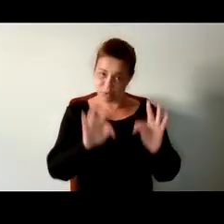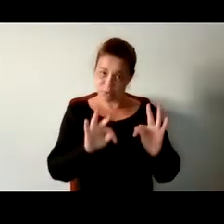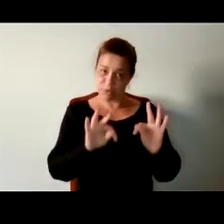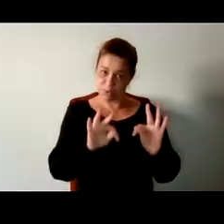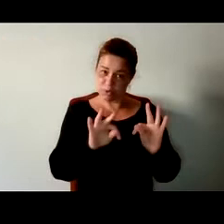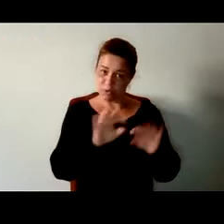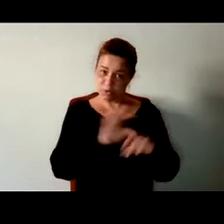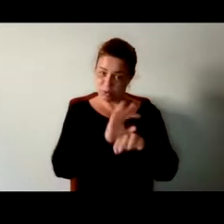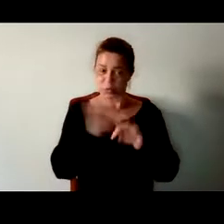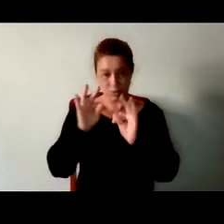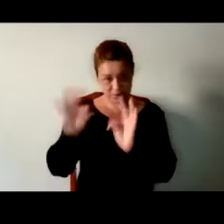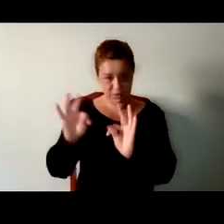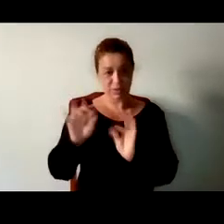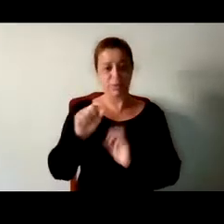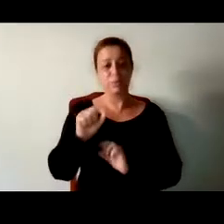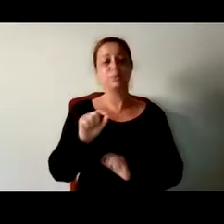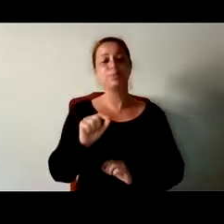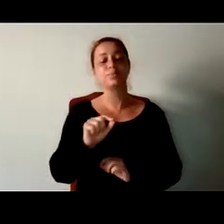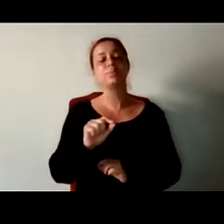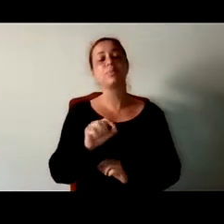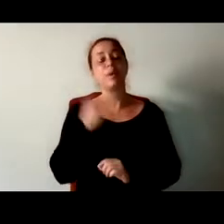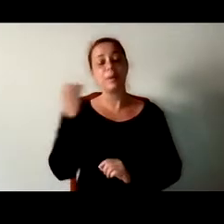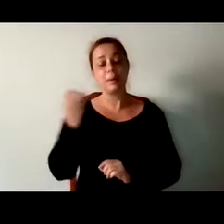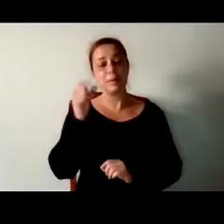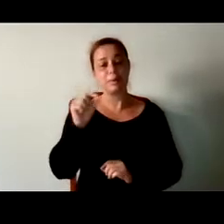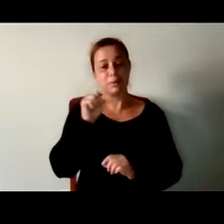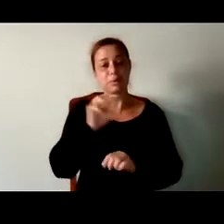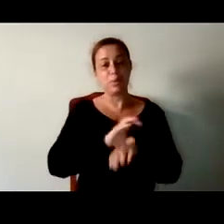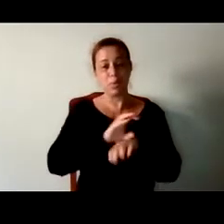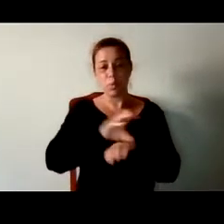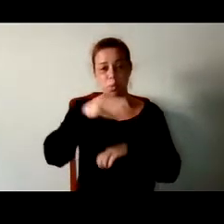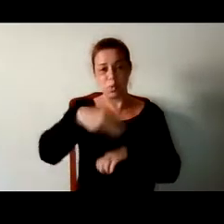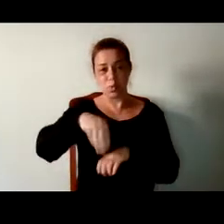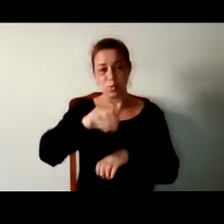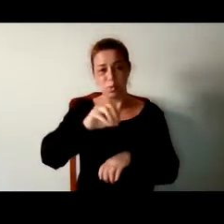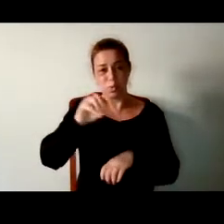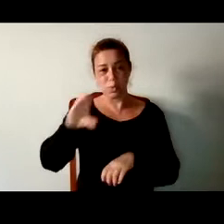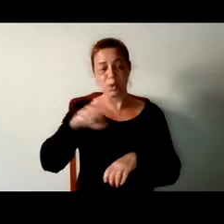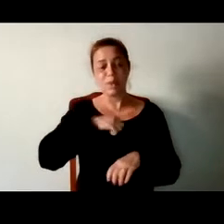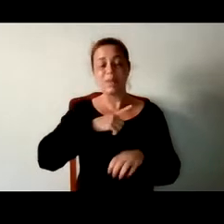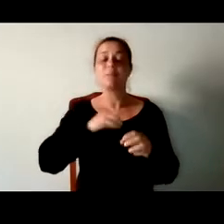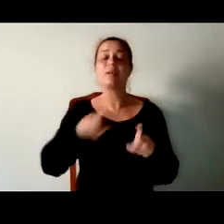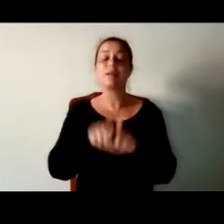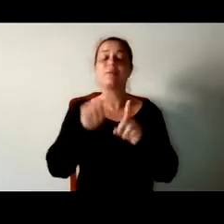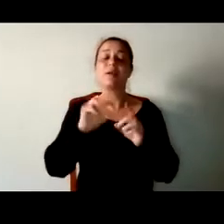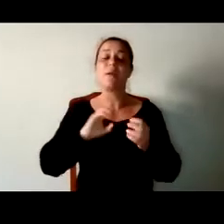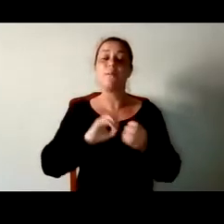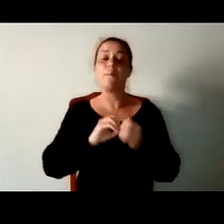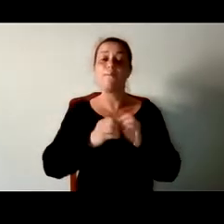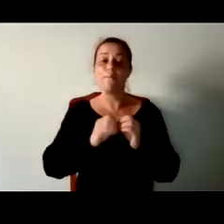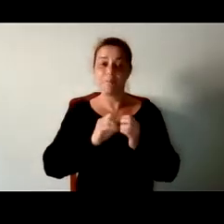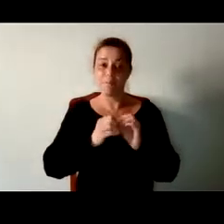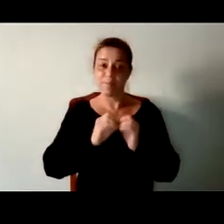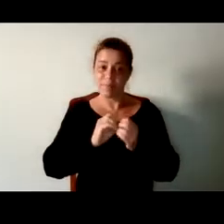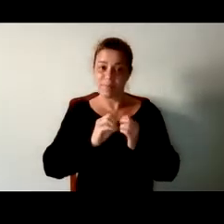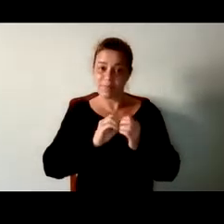cursos técnicos, além desse curso MOOC, será oferecida uma oficina de 30